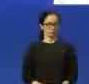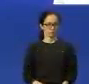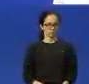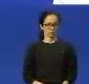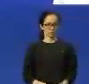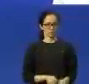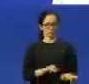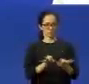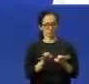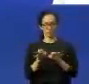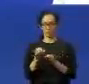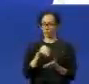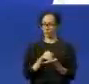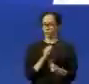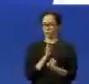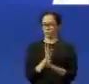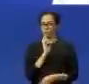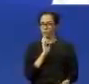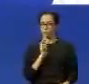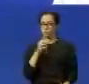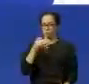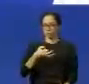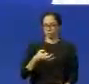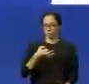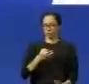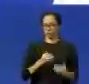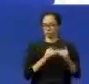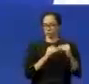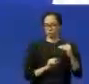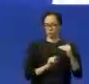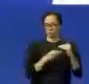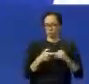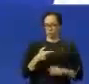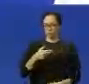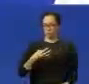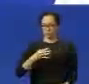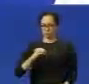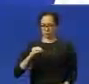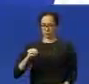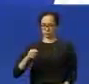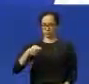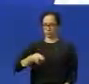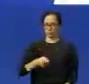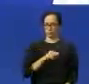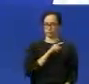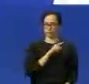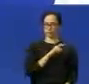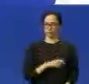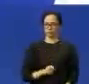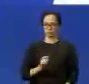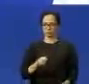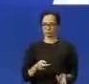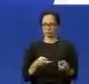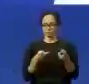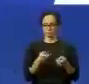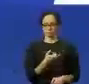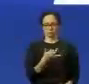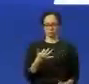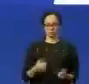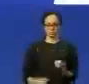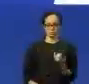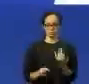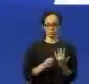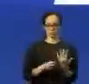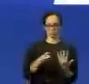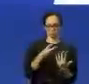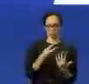certo? Aí você vai colocar que esse valor tem que ser menor ou igual aos R$400 a parcela, né? Aí você vai cair numa equaçãozinha exponencial,